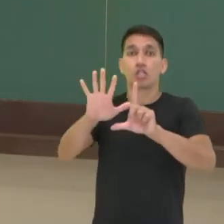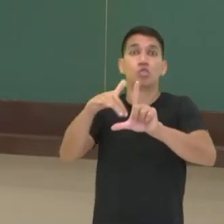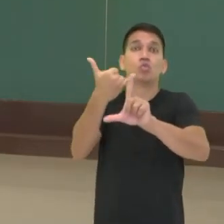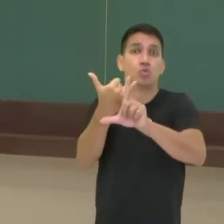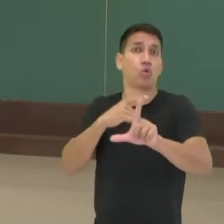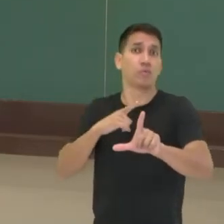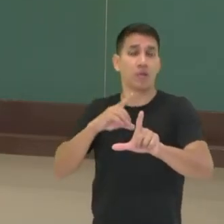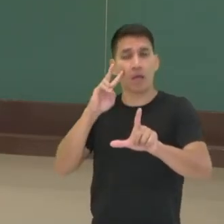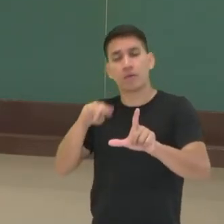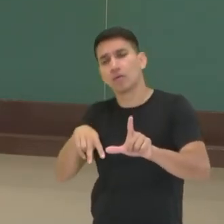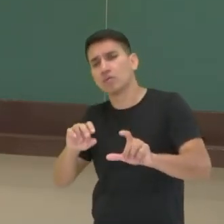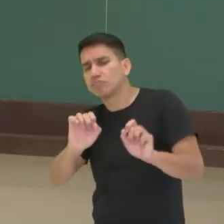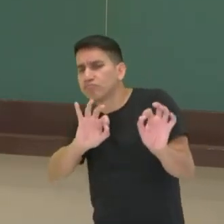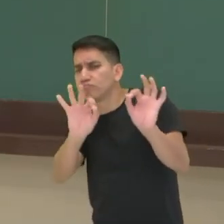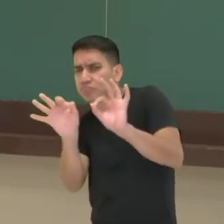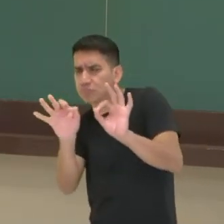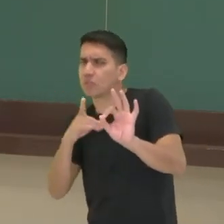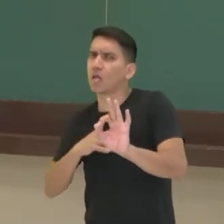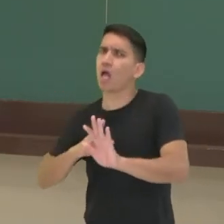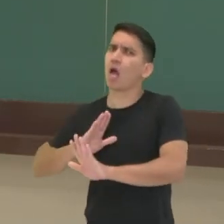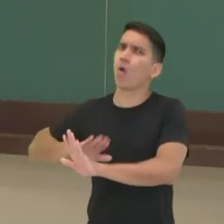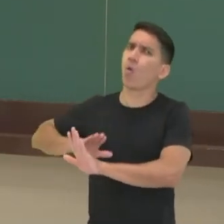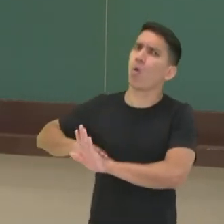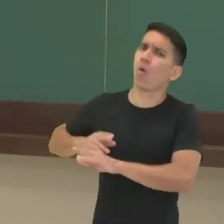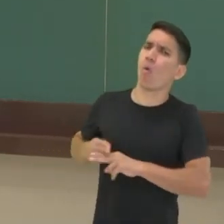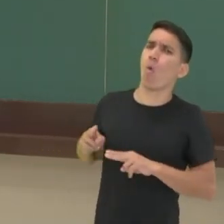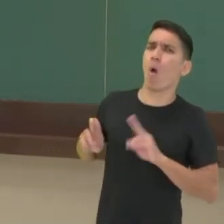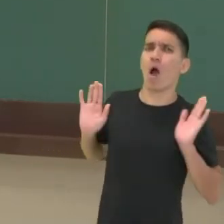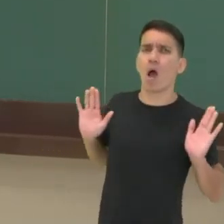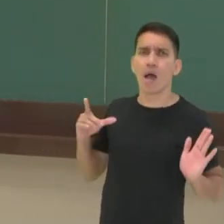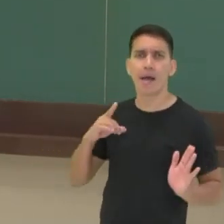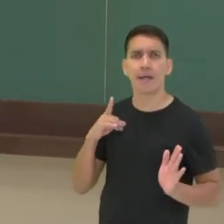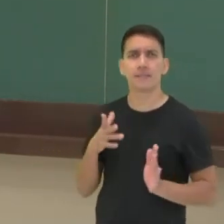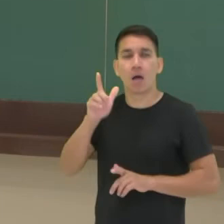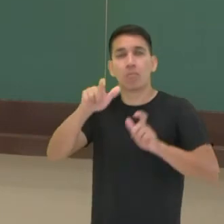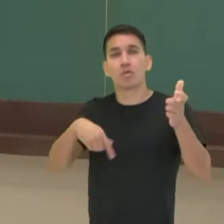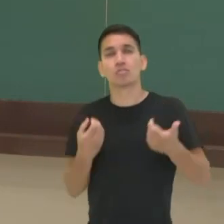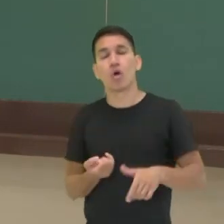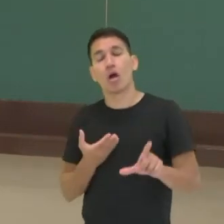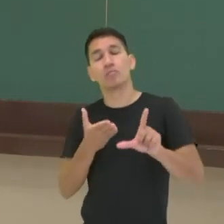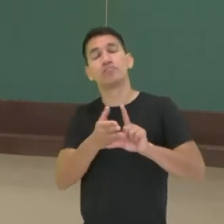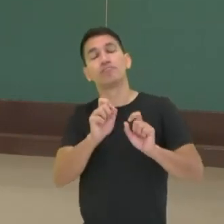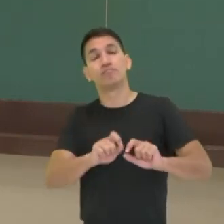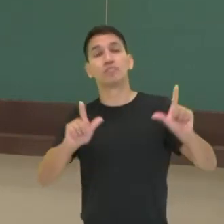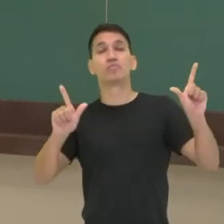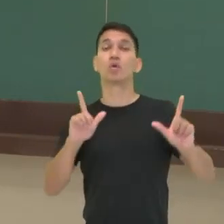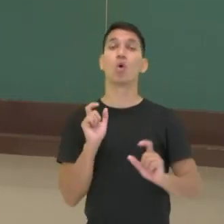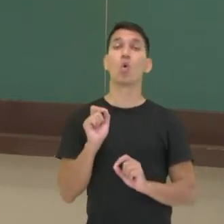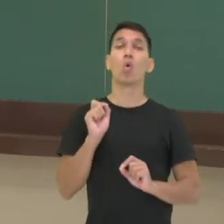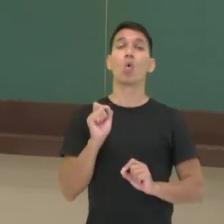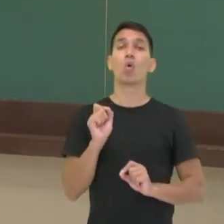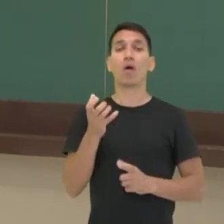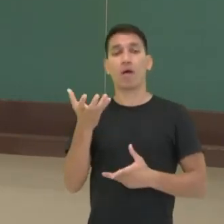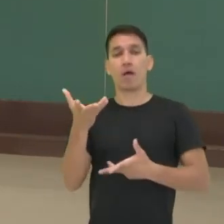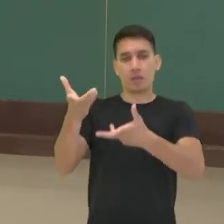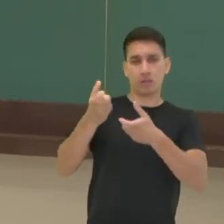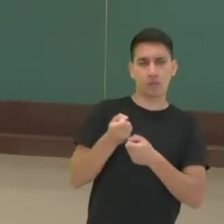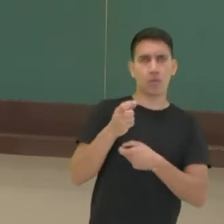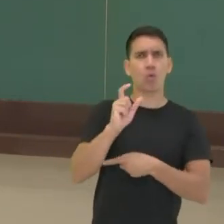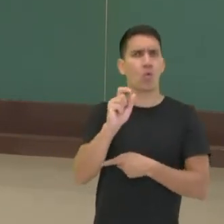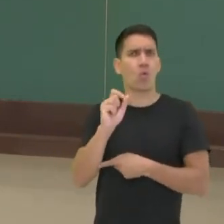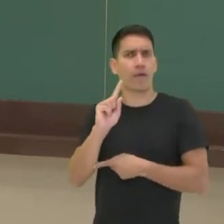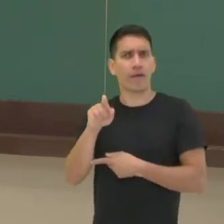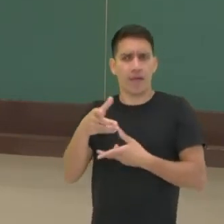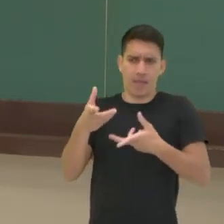a publicidade disfarçada. A pessoa vai lá, os recebidos, Será que isso é